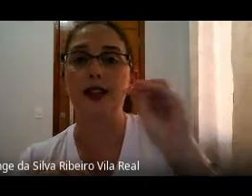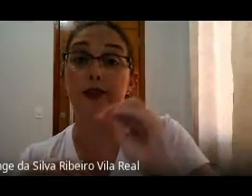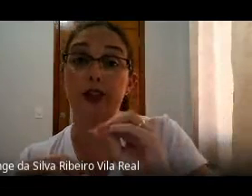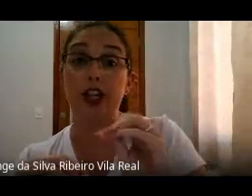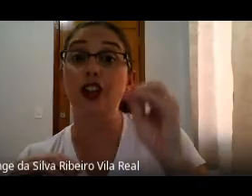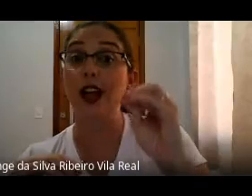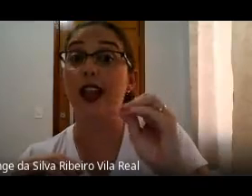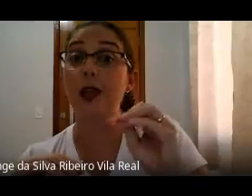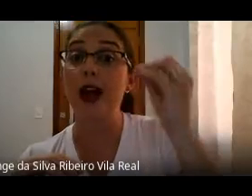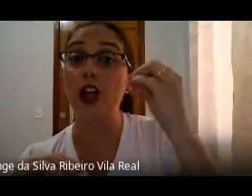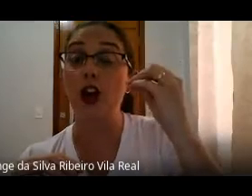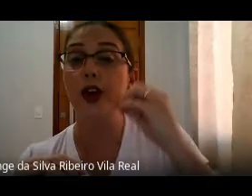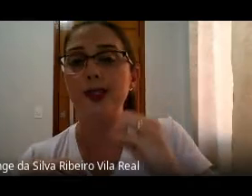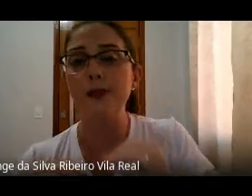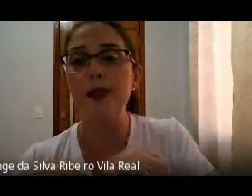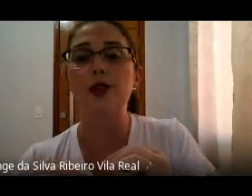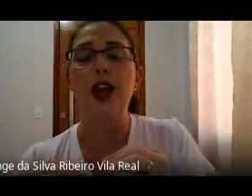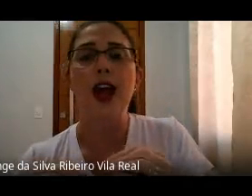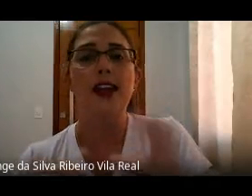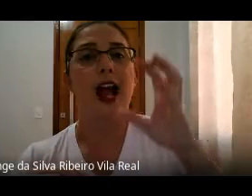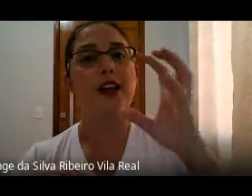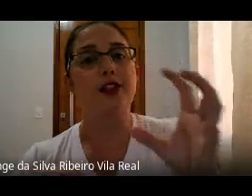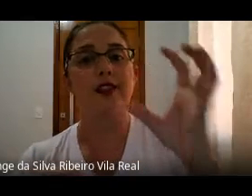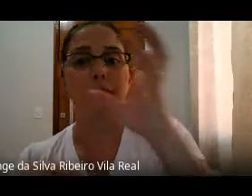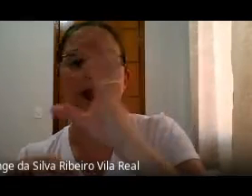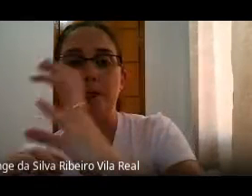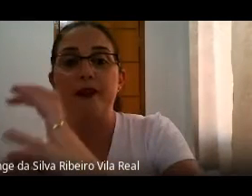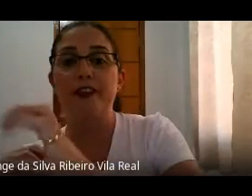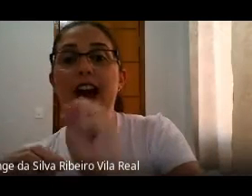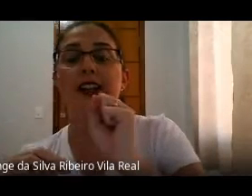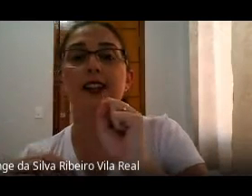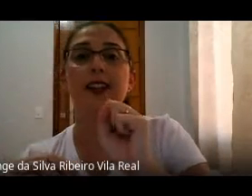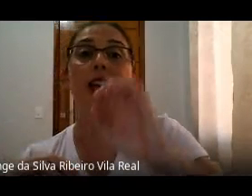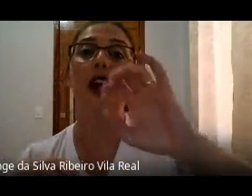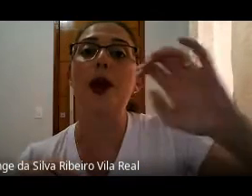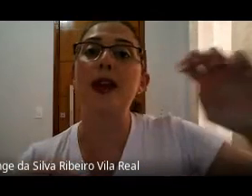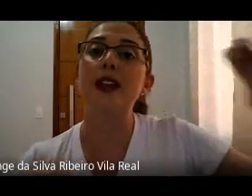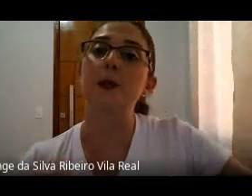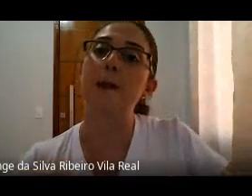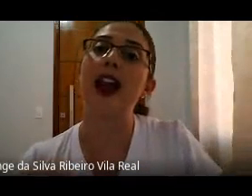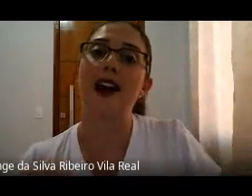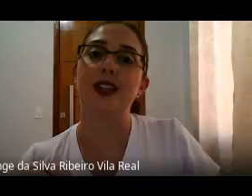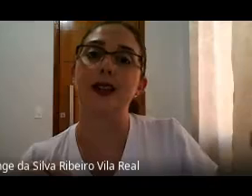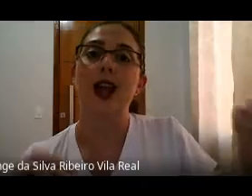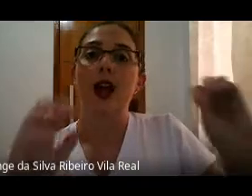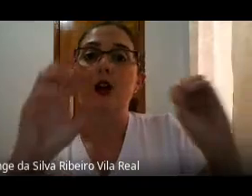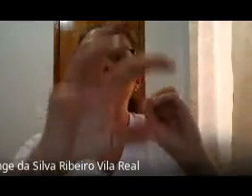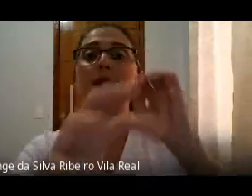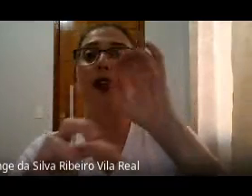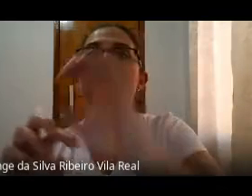sinais que você já tem maior conhecimento. Dali você vai passar para frases e não apenas para